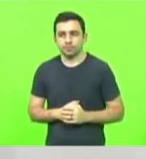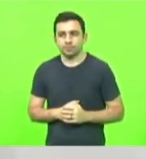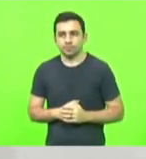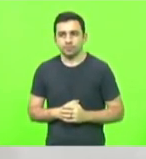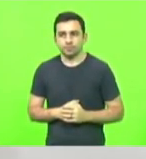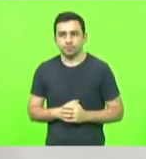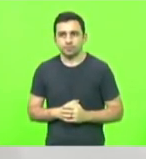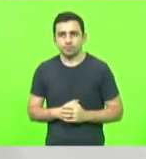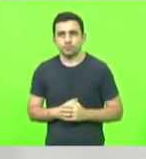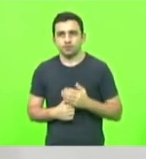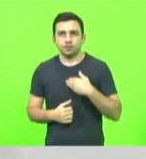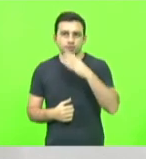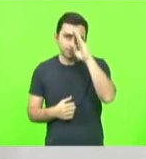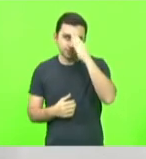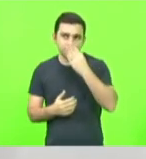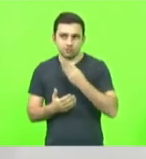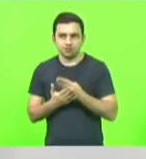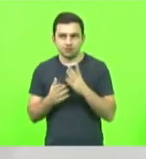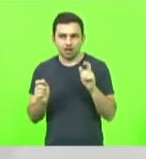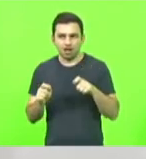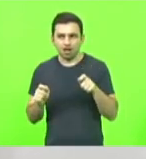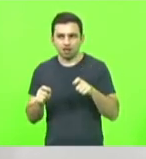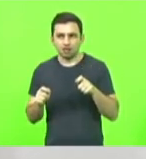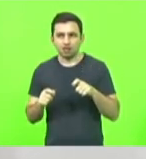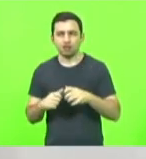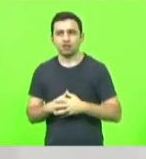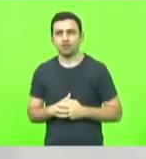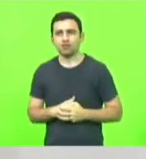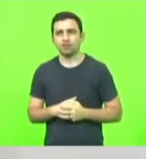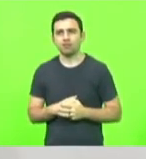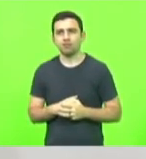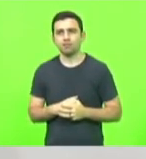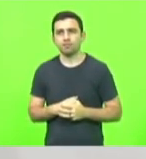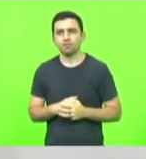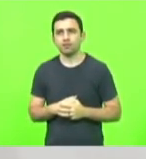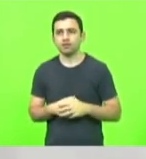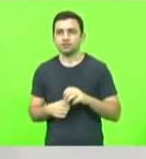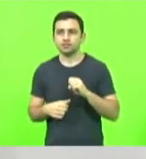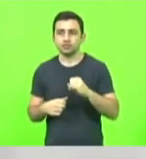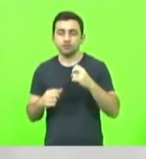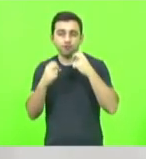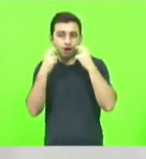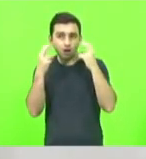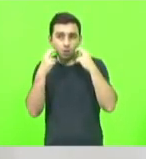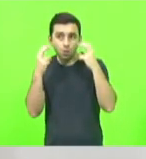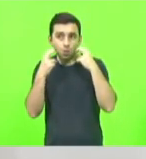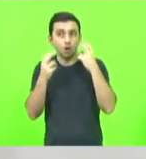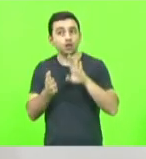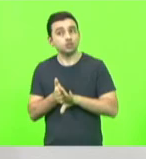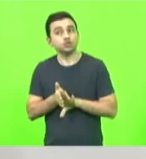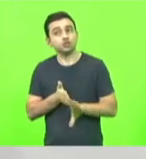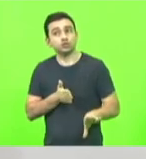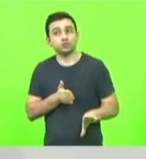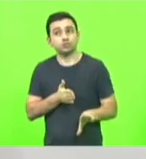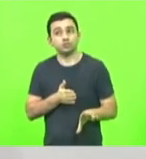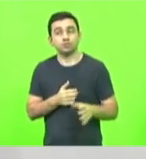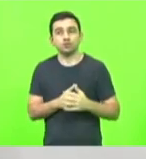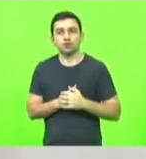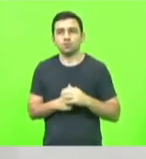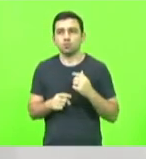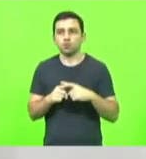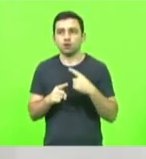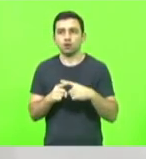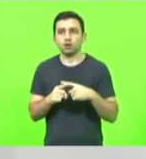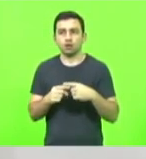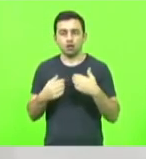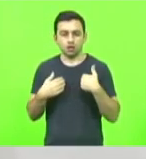Eu acredito que tenha, deputada. A não ser que se acovardem e retirem, pois não se responsabilizam